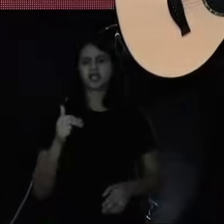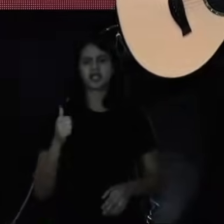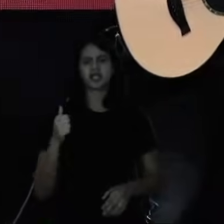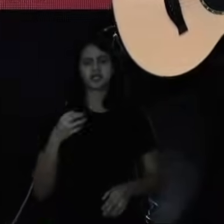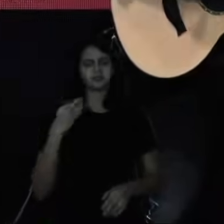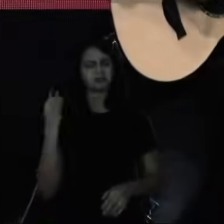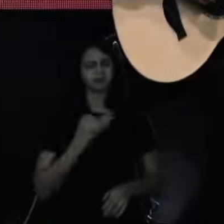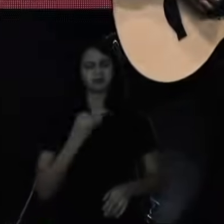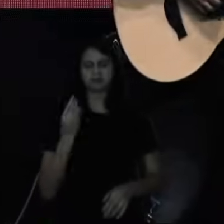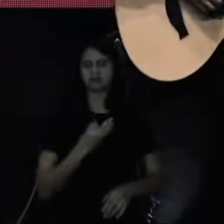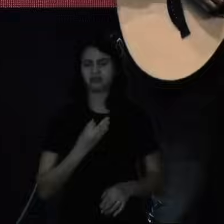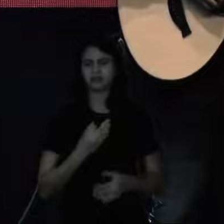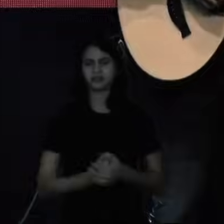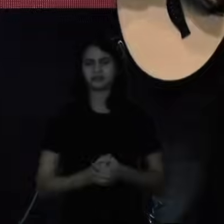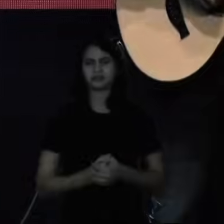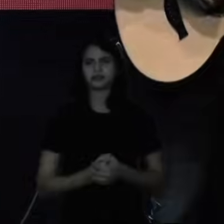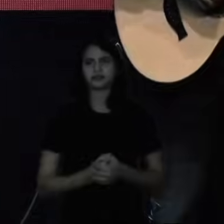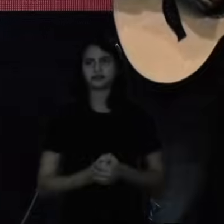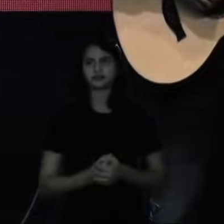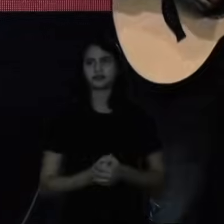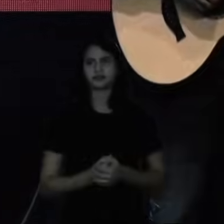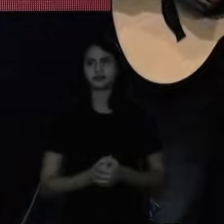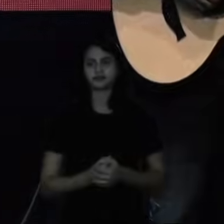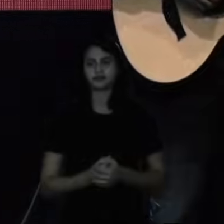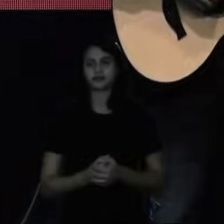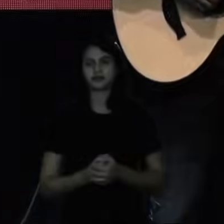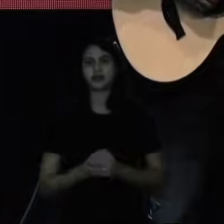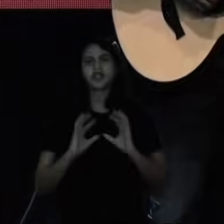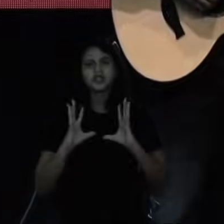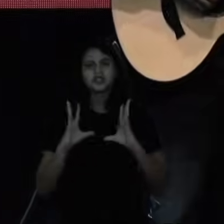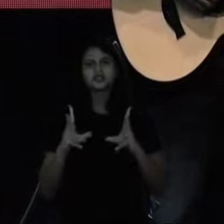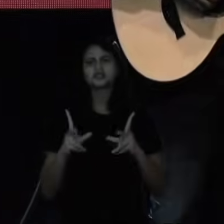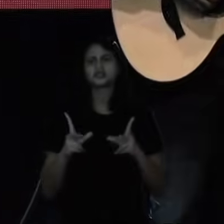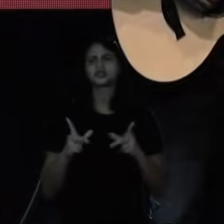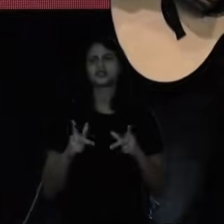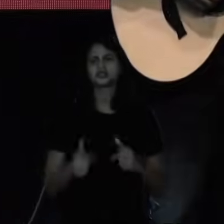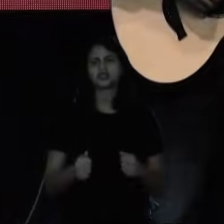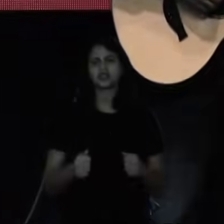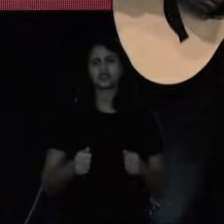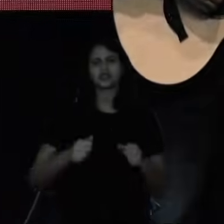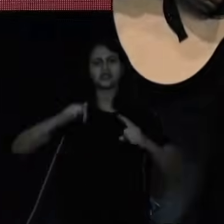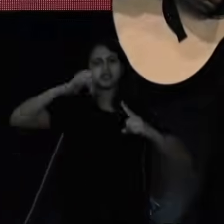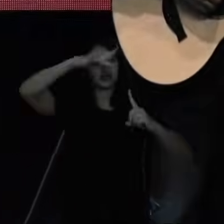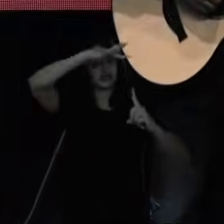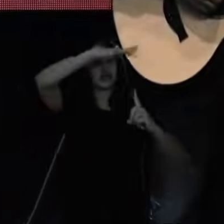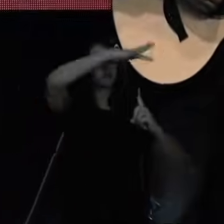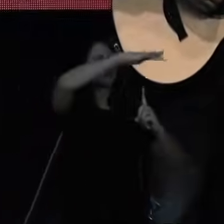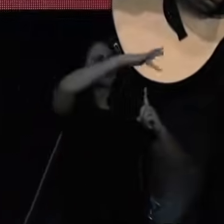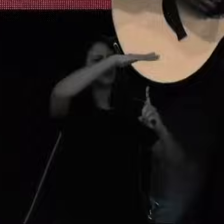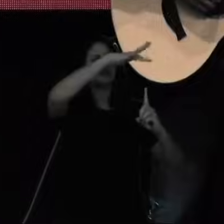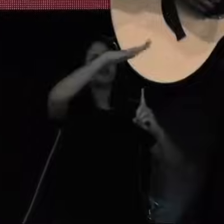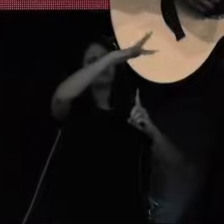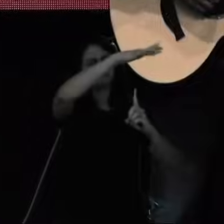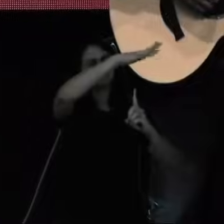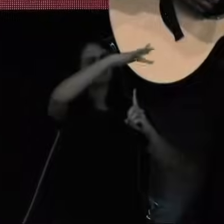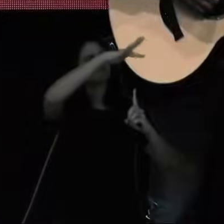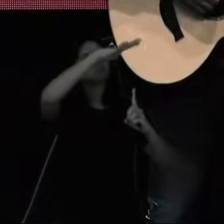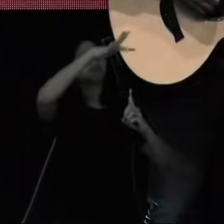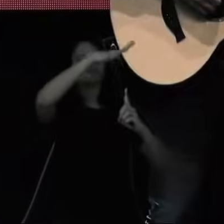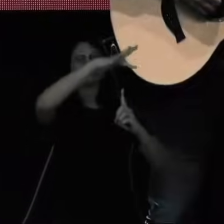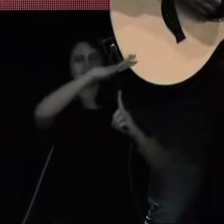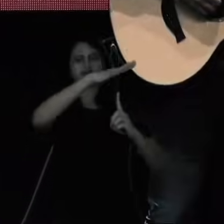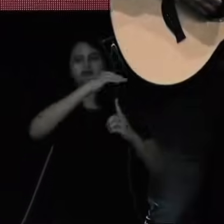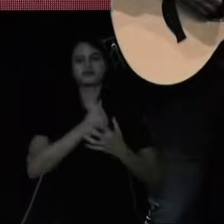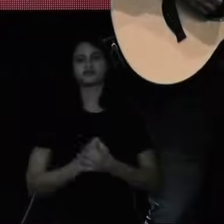estamos debaixo da mesma nuvem de graça que precisamos. O diabo vai